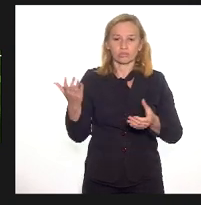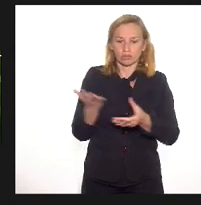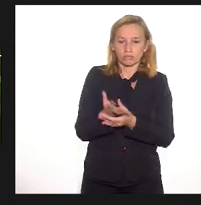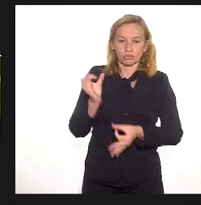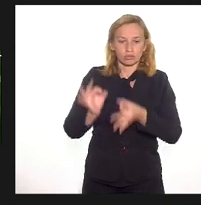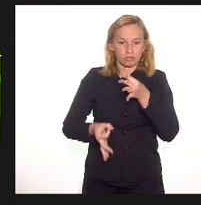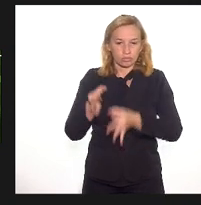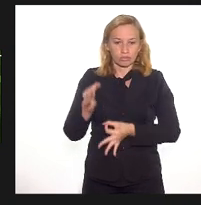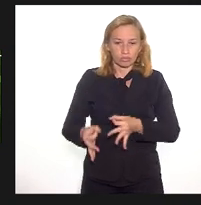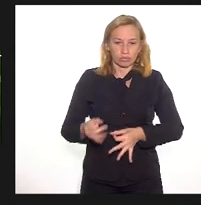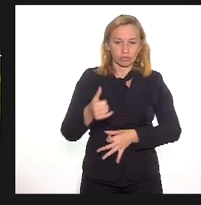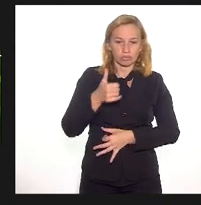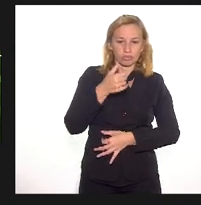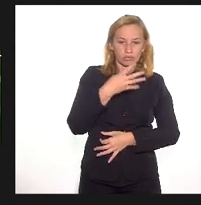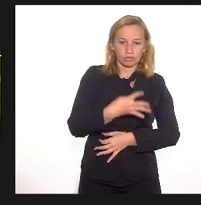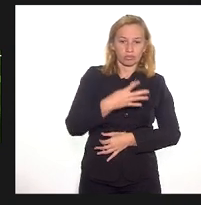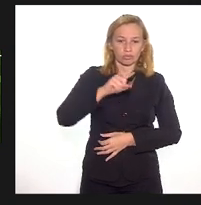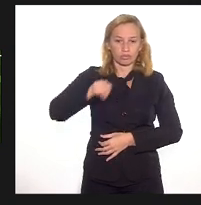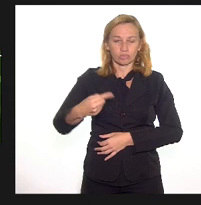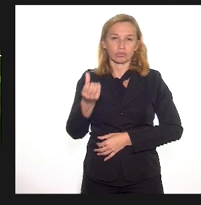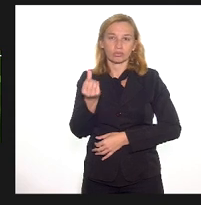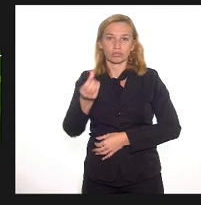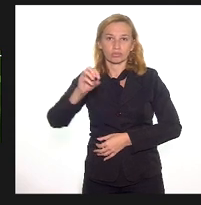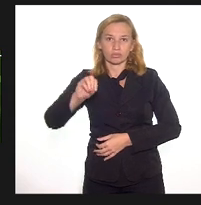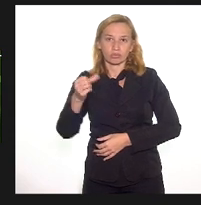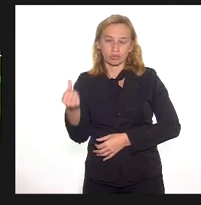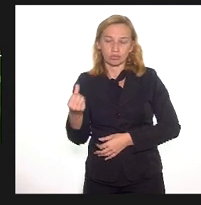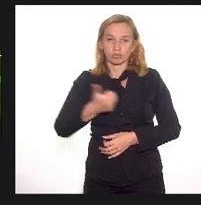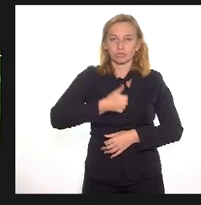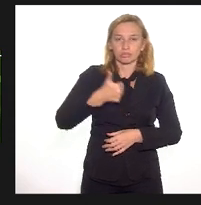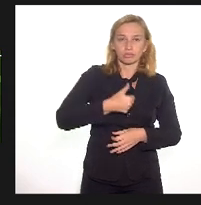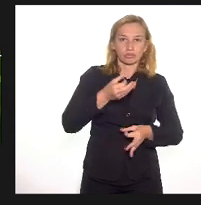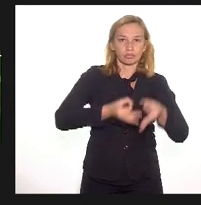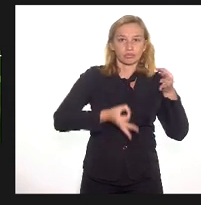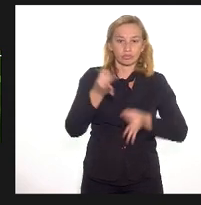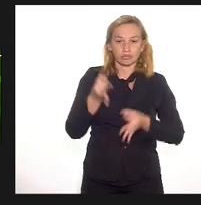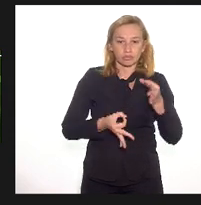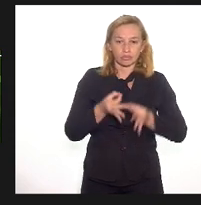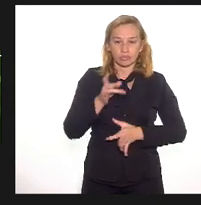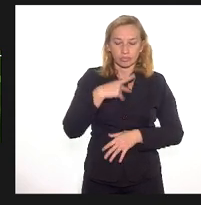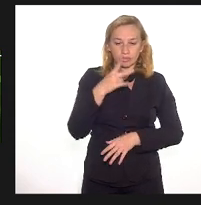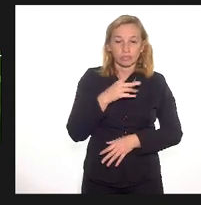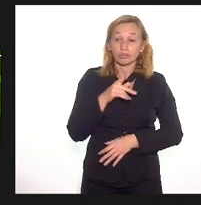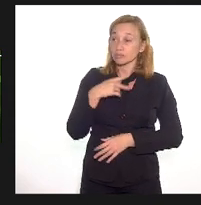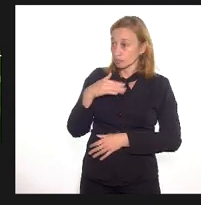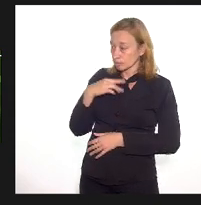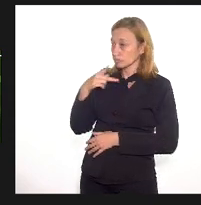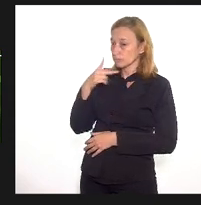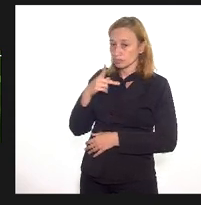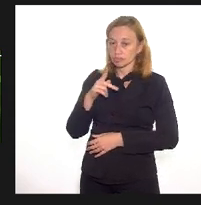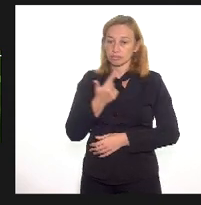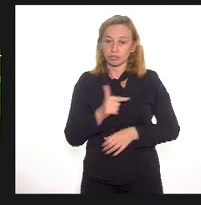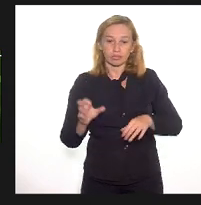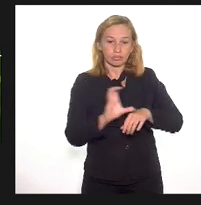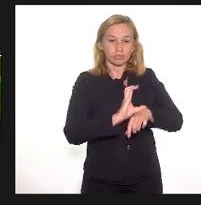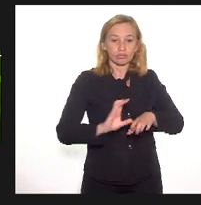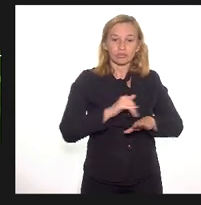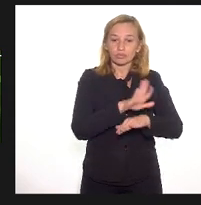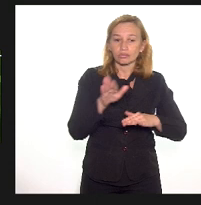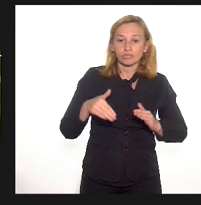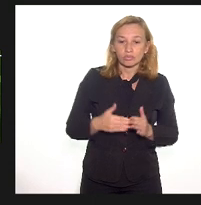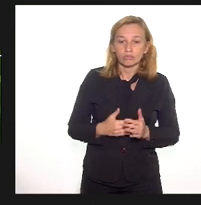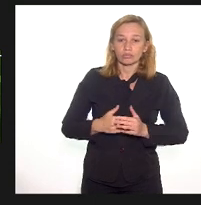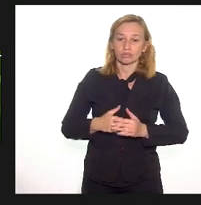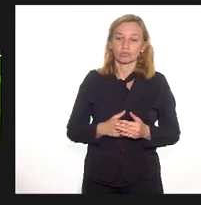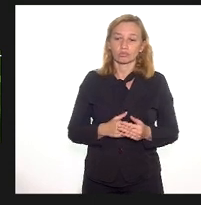a ADIM 4606 foi a primeira julgada e ela declarou, portanto, como eu disse, inconstitucional todas as expressões